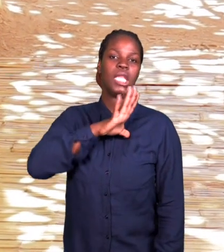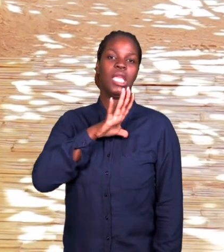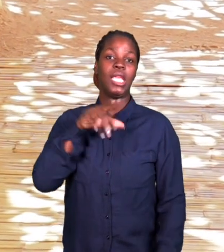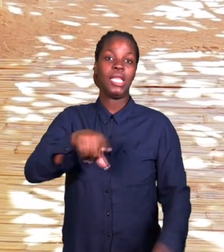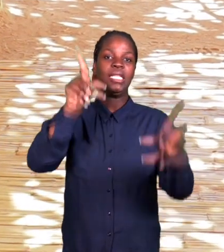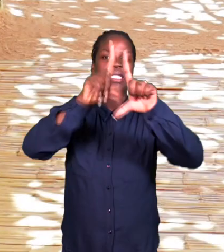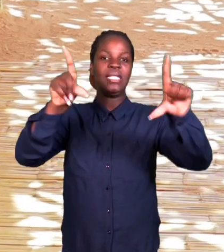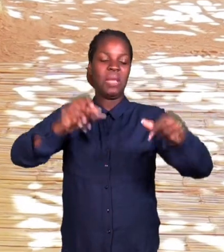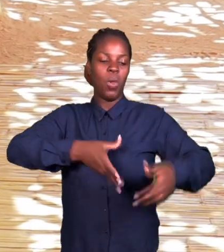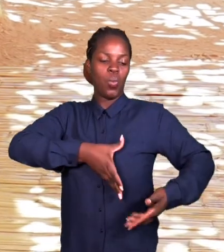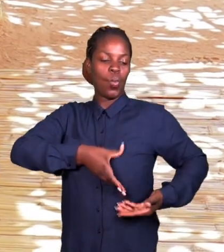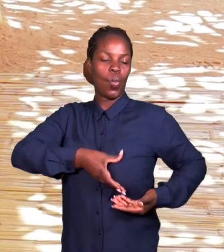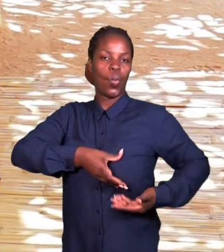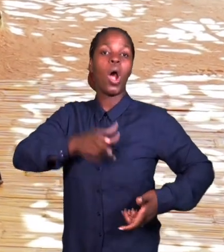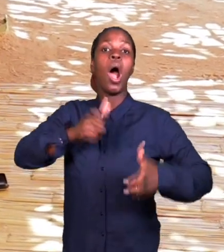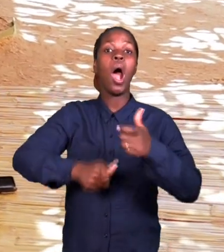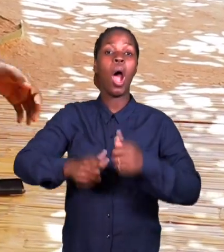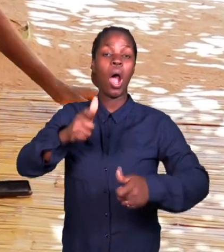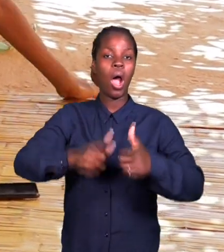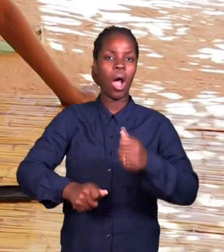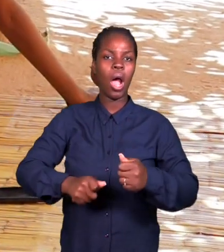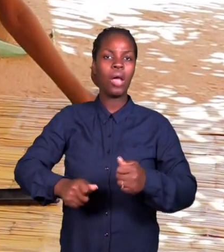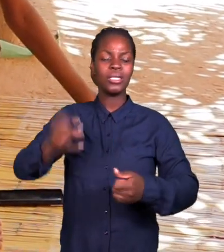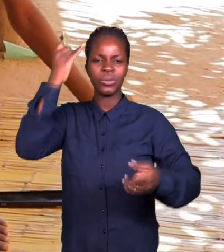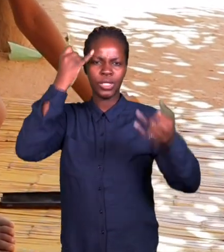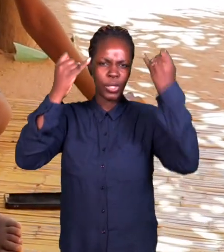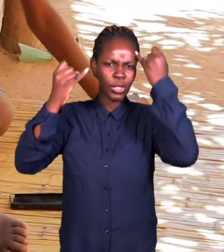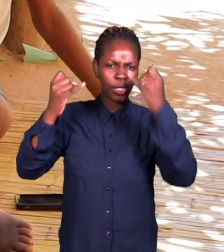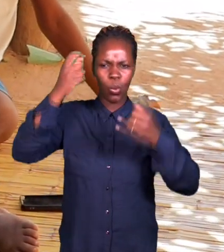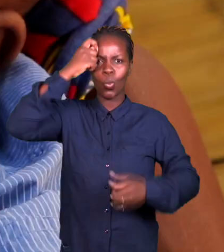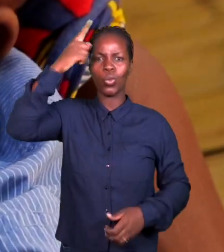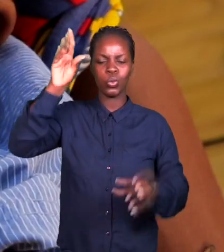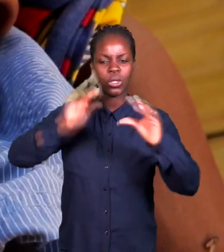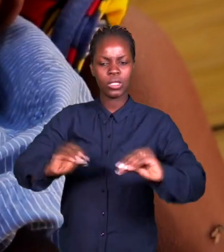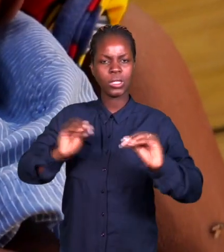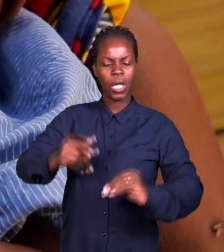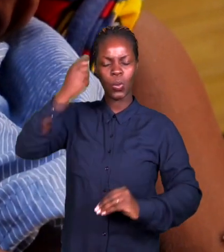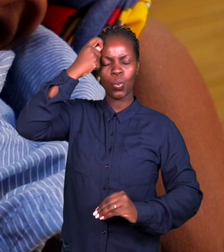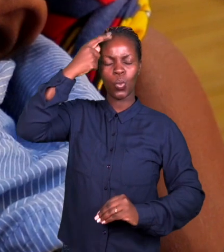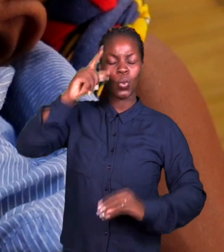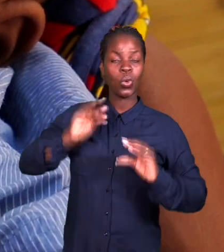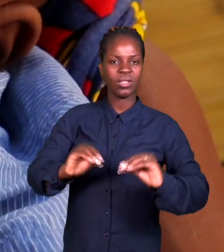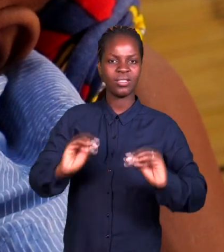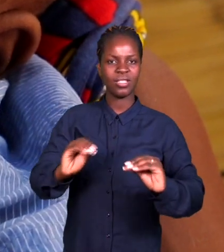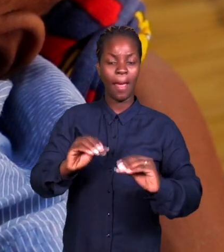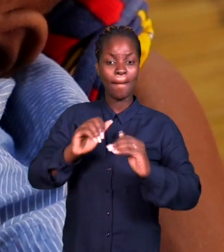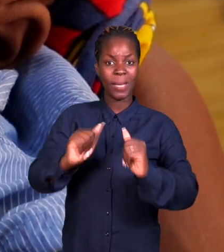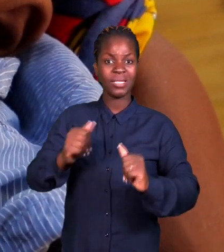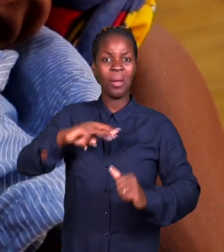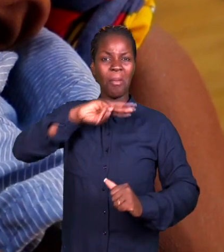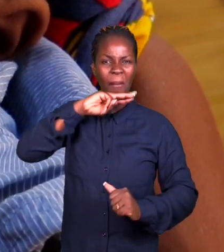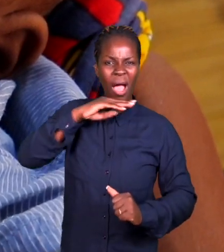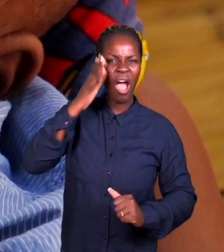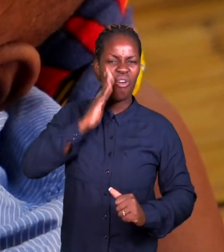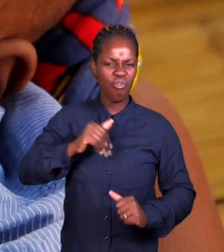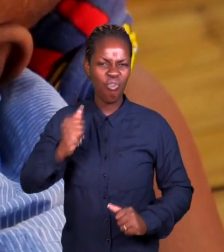mitos giram em torno do tema amamentação. Crenças muitas vezes repassadas por mães e avós que